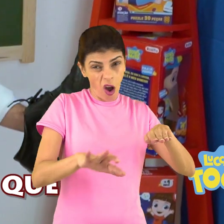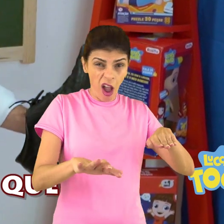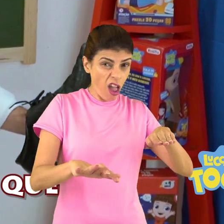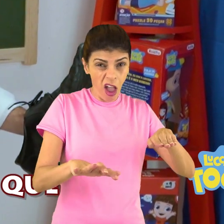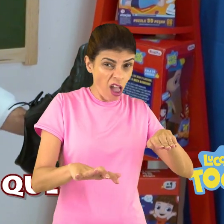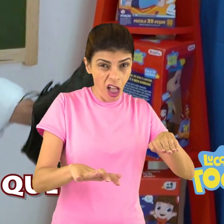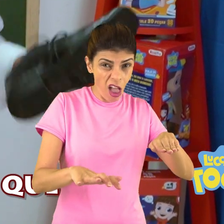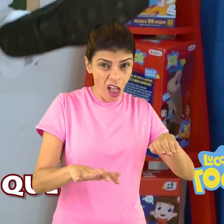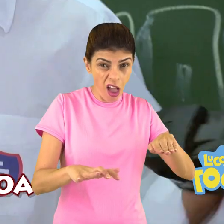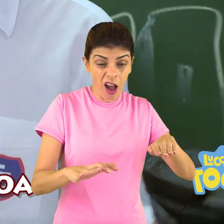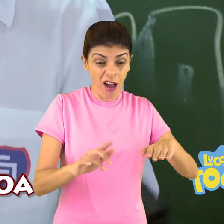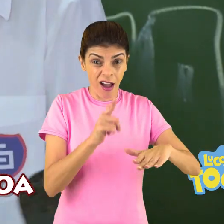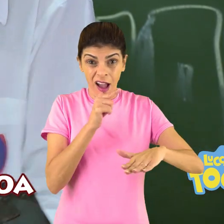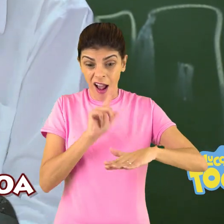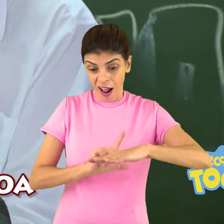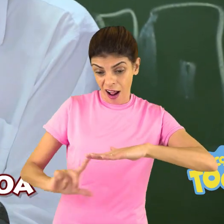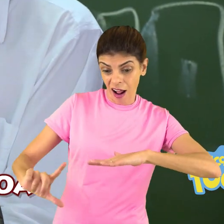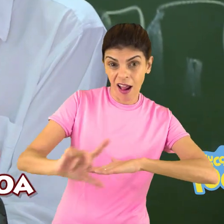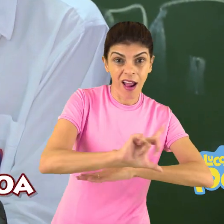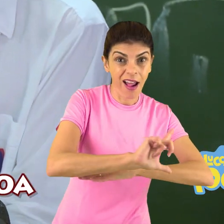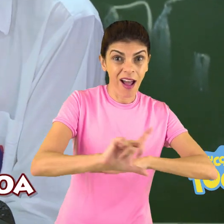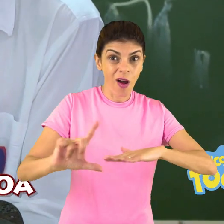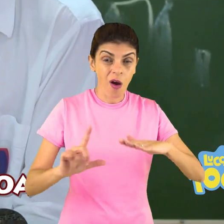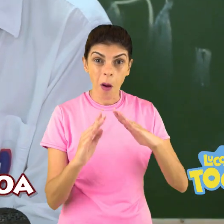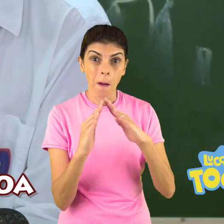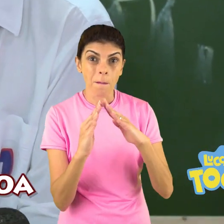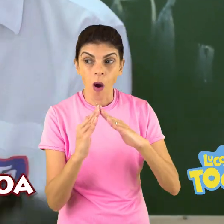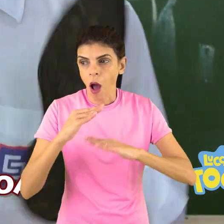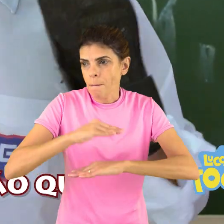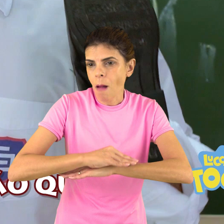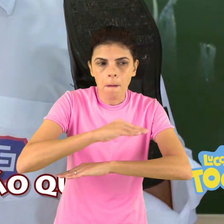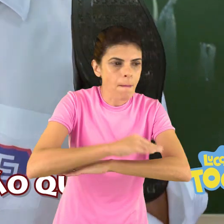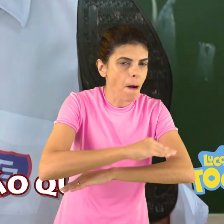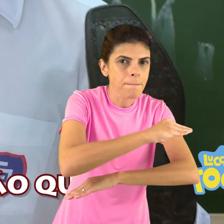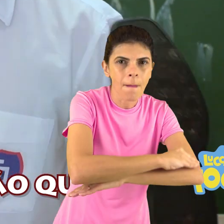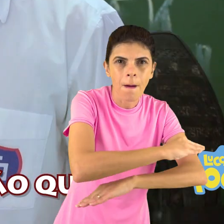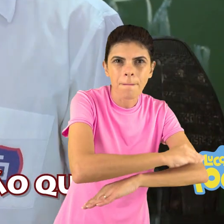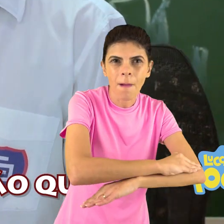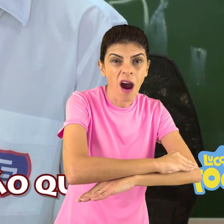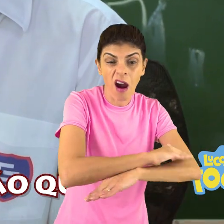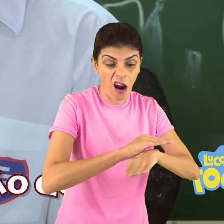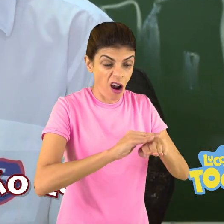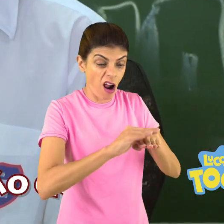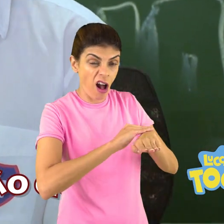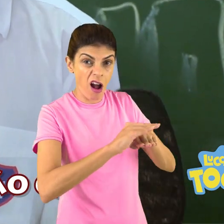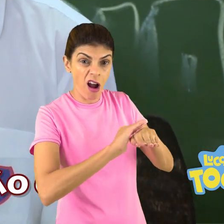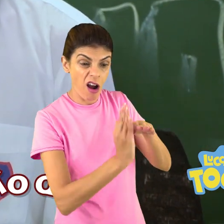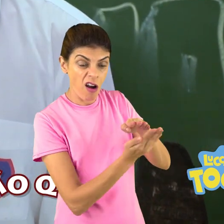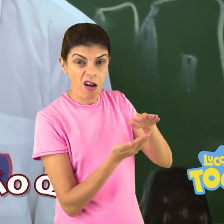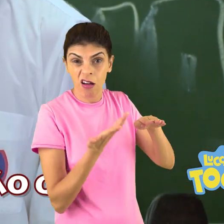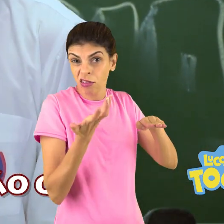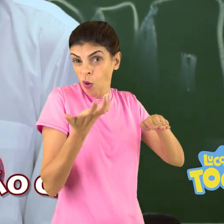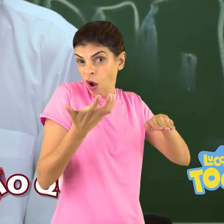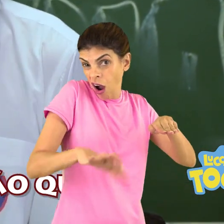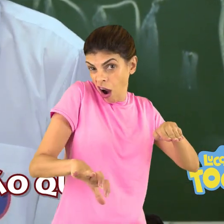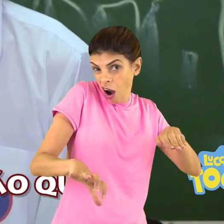não quer. Ele mora lá na lagoa, não lava o pé porque